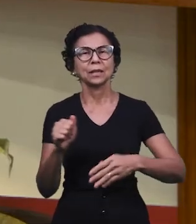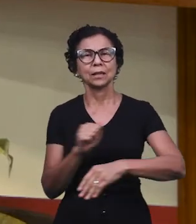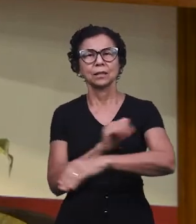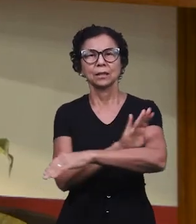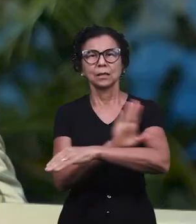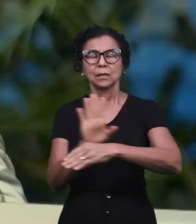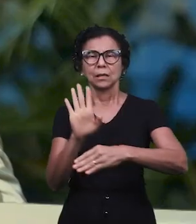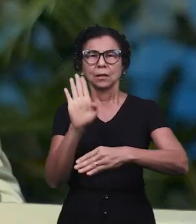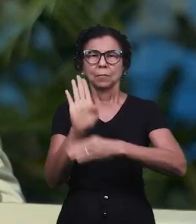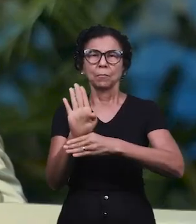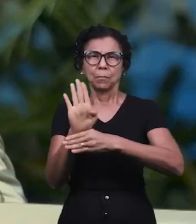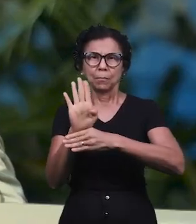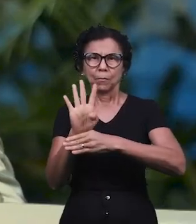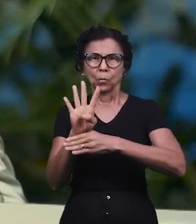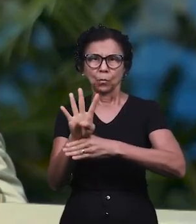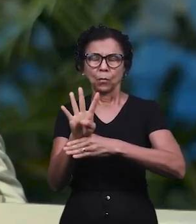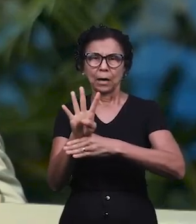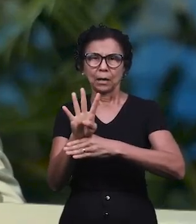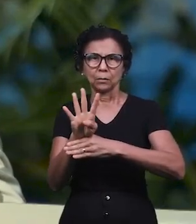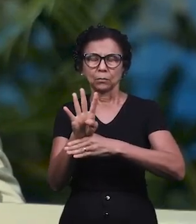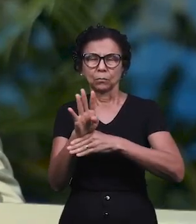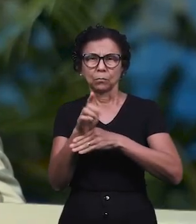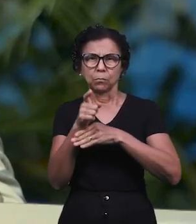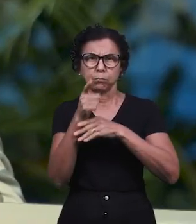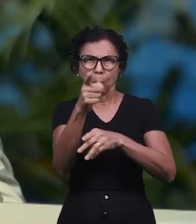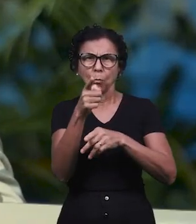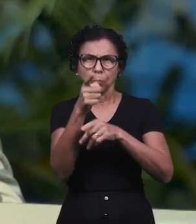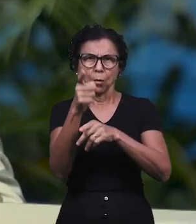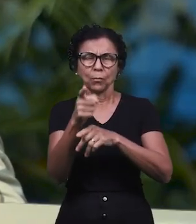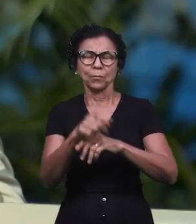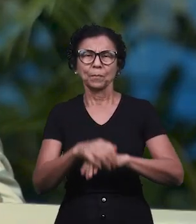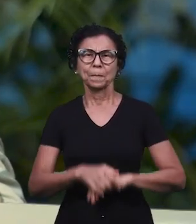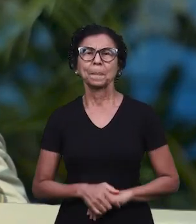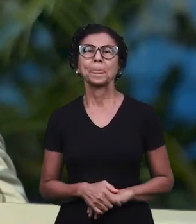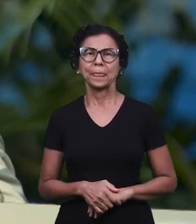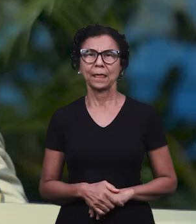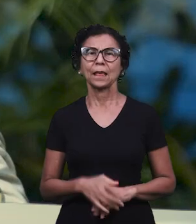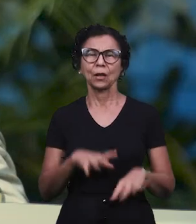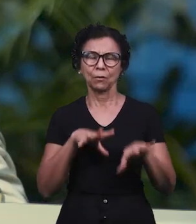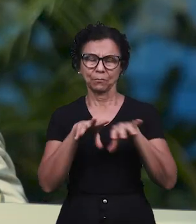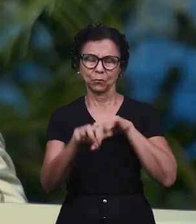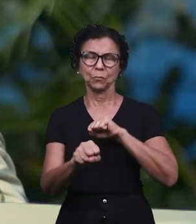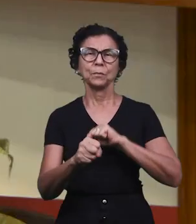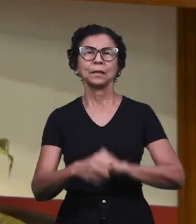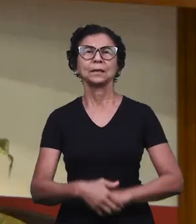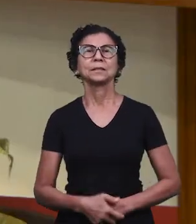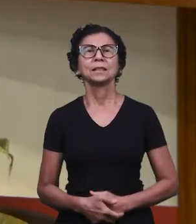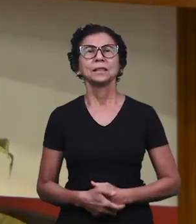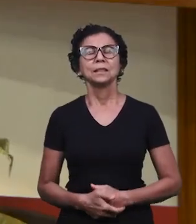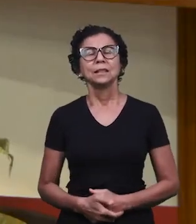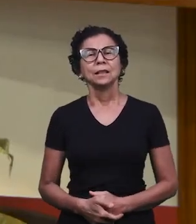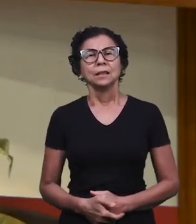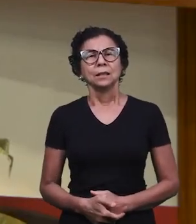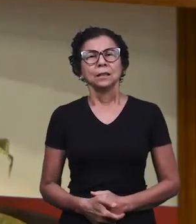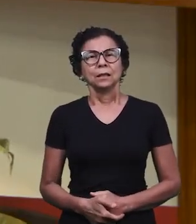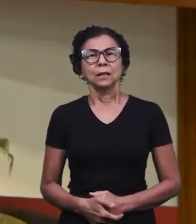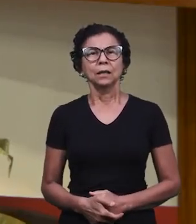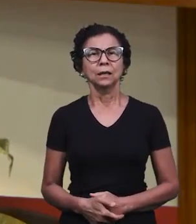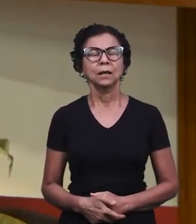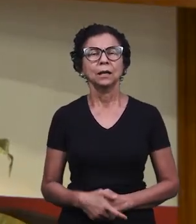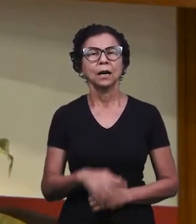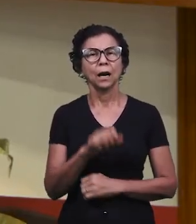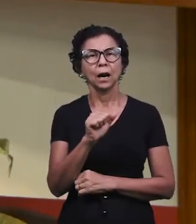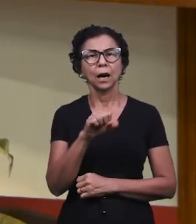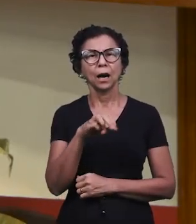fui designado para trabalhar como um oficial recém-formado na arma de artilharia. A AMAN, né, muito conhecido, fica